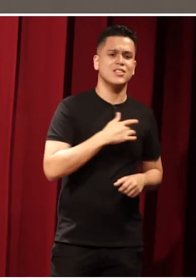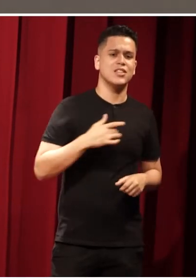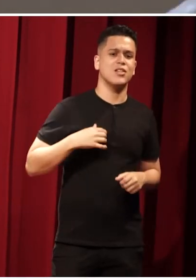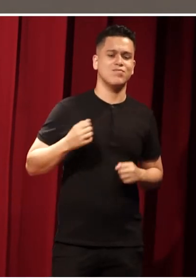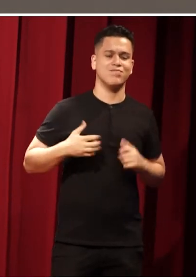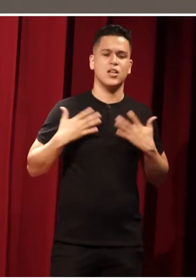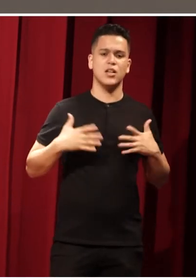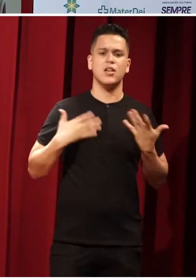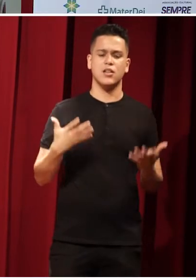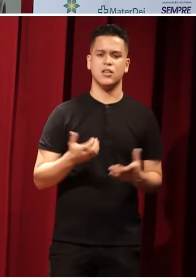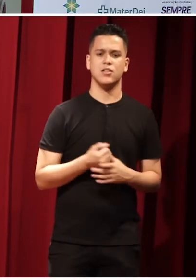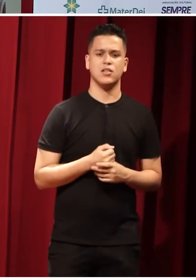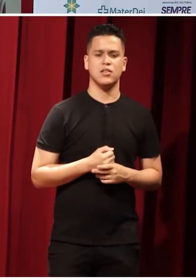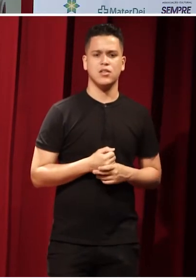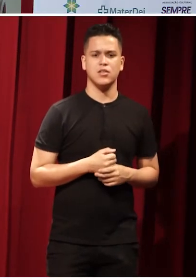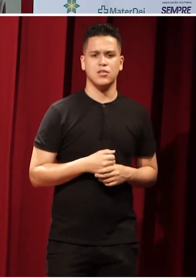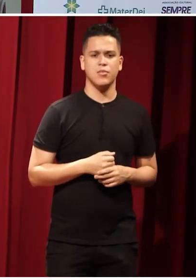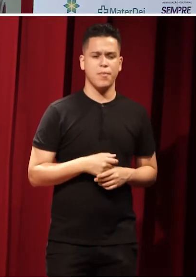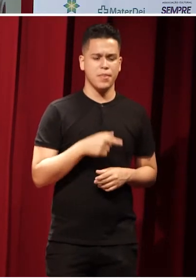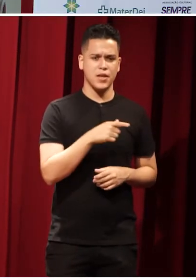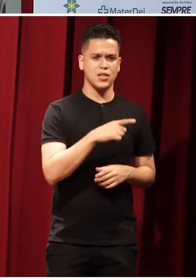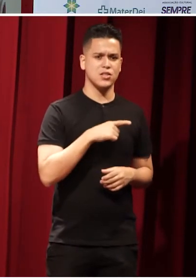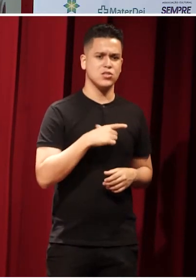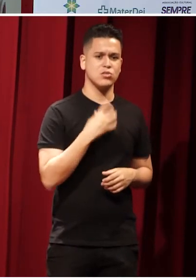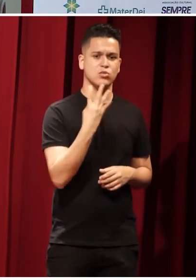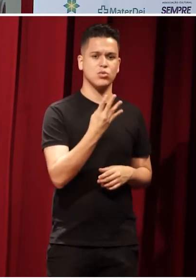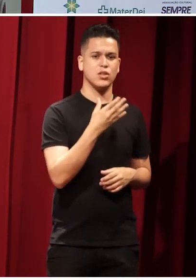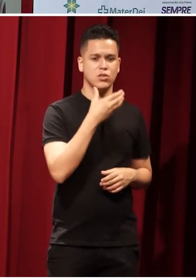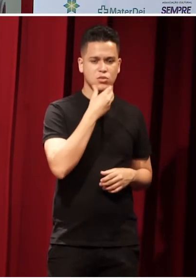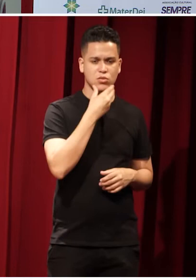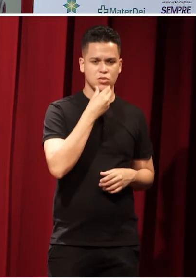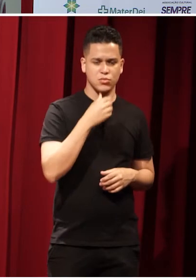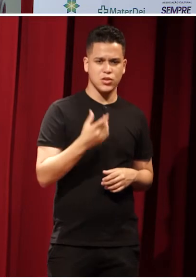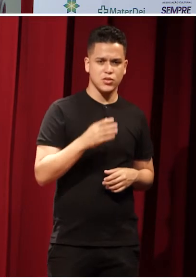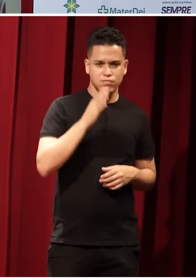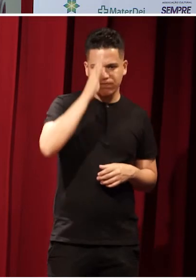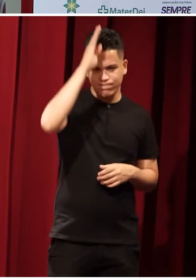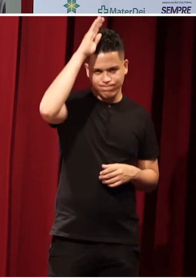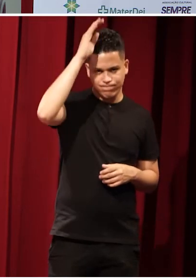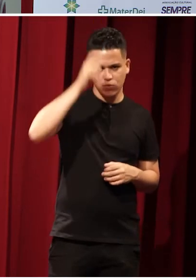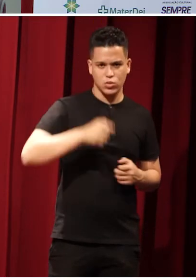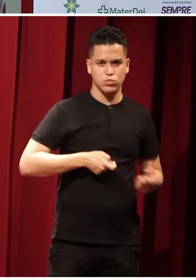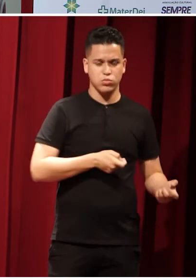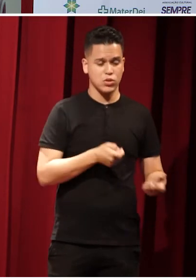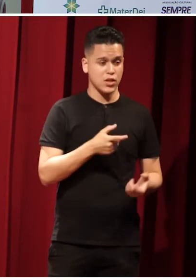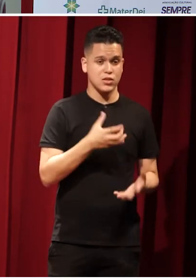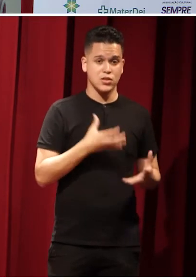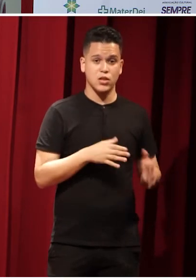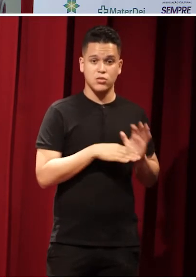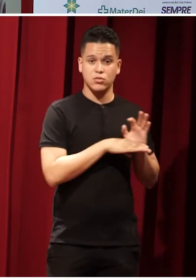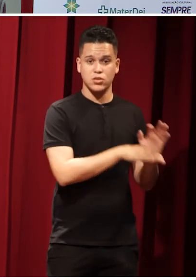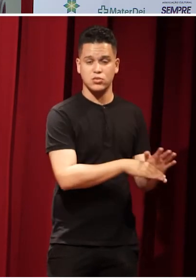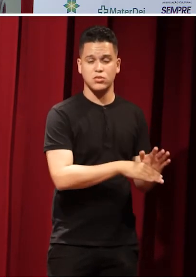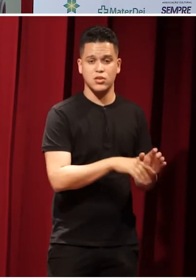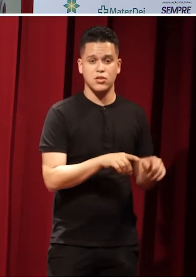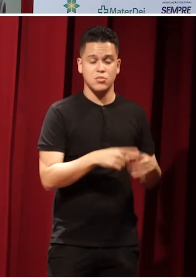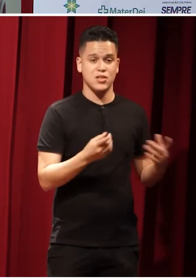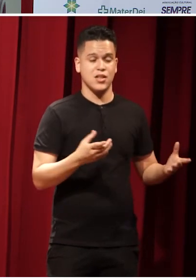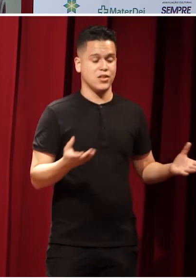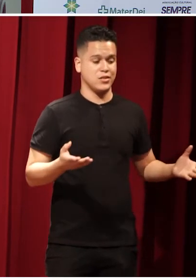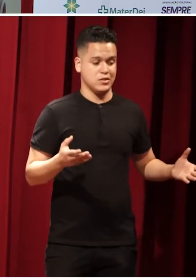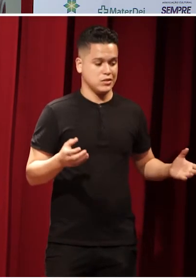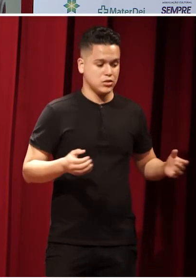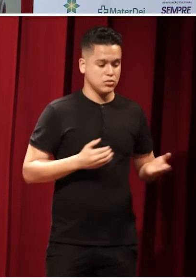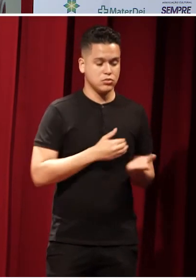processo contra os 4 brigadistas que estavam lá na maior boa para ajudar, e se criou essa